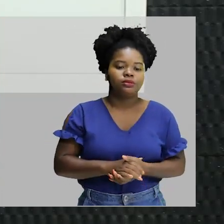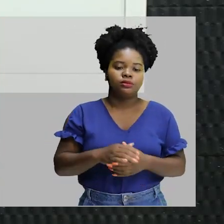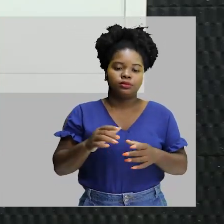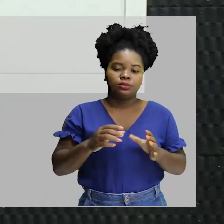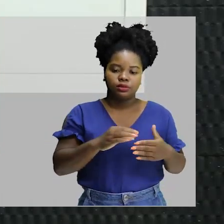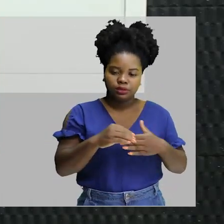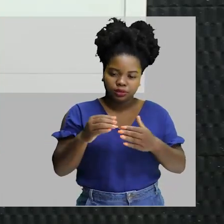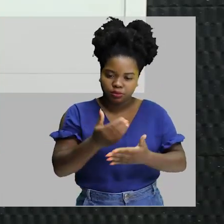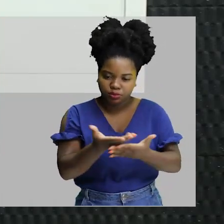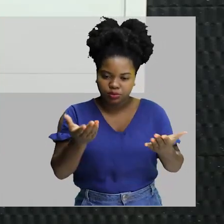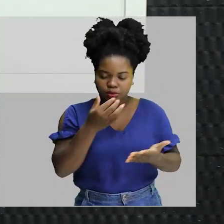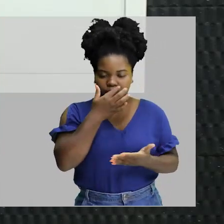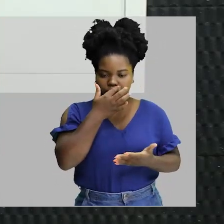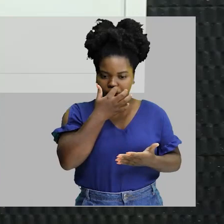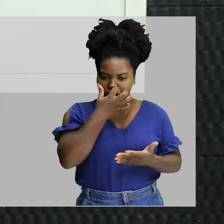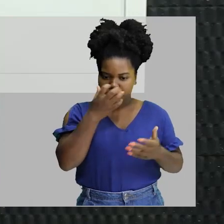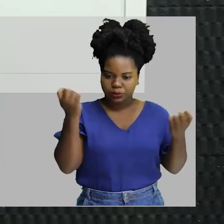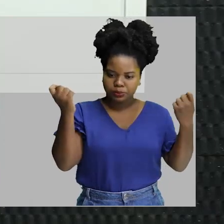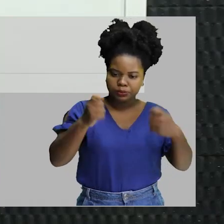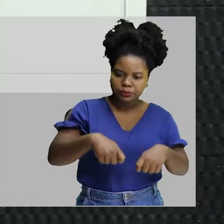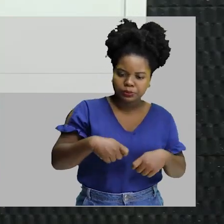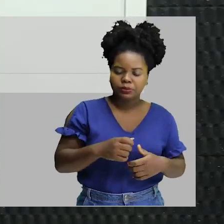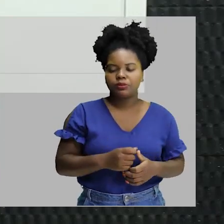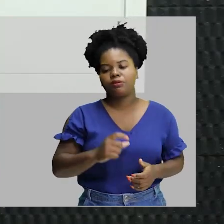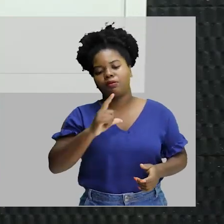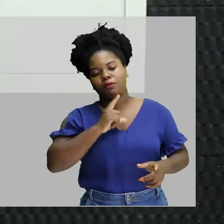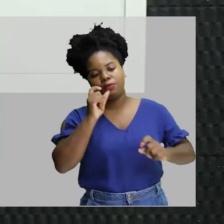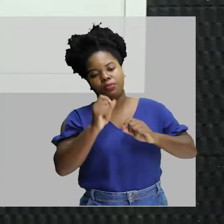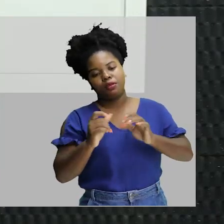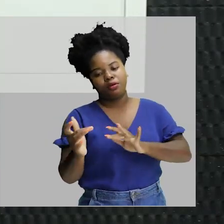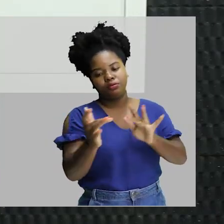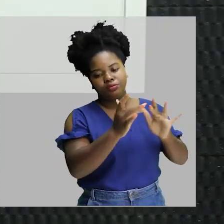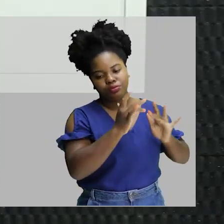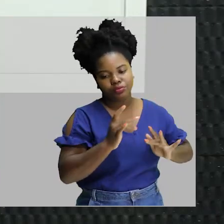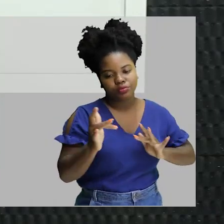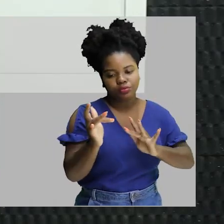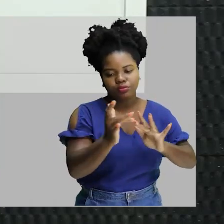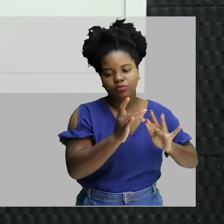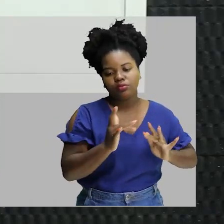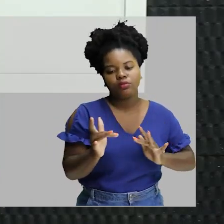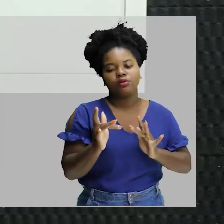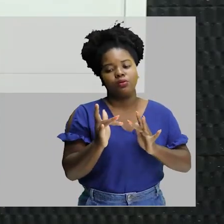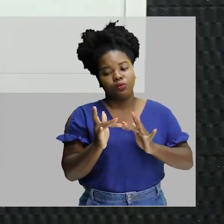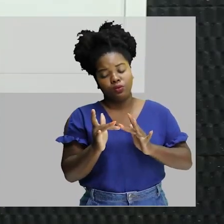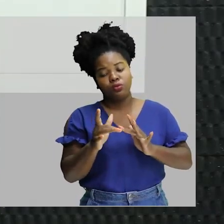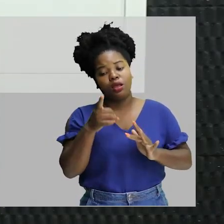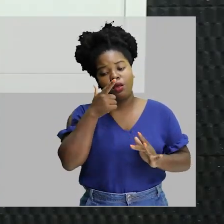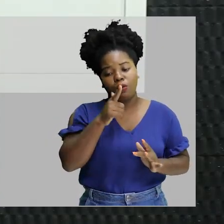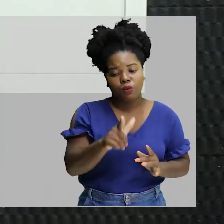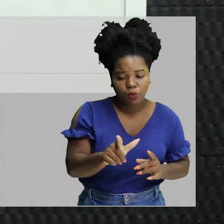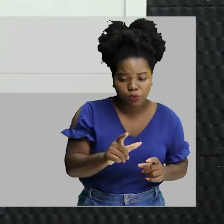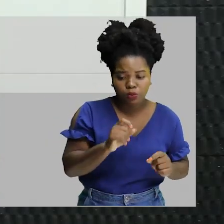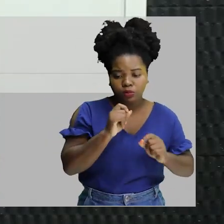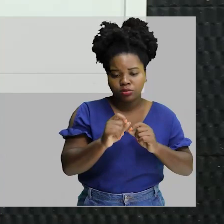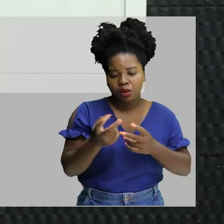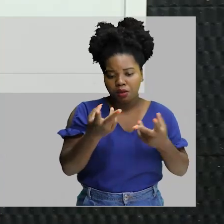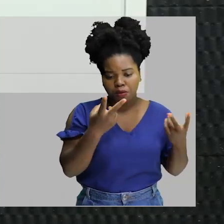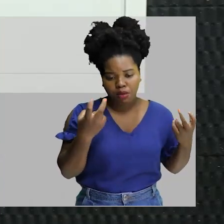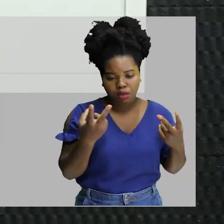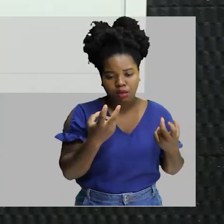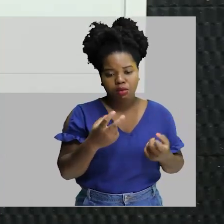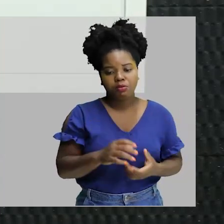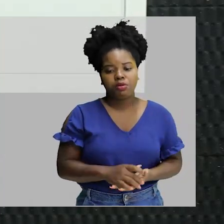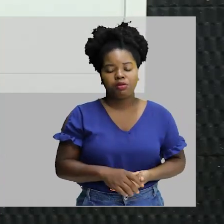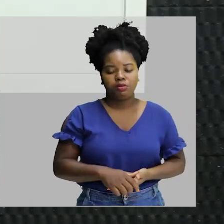para você essa possibilidade, né, de você ter contato, você conseguir